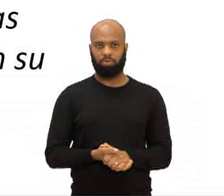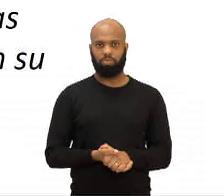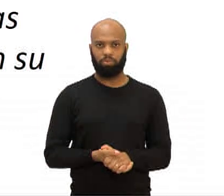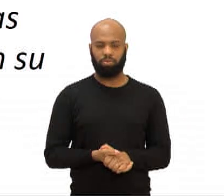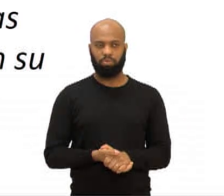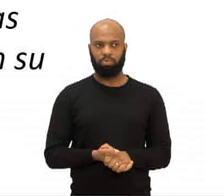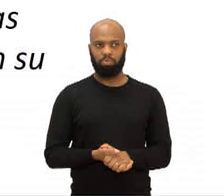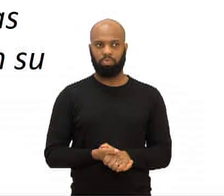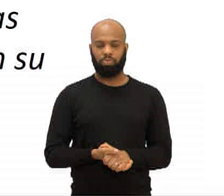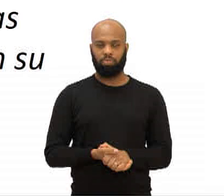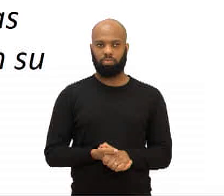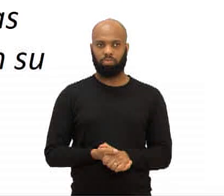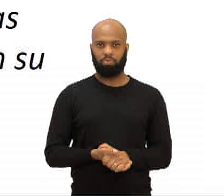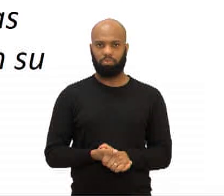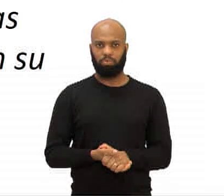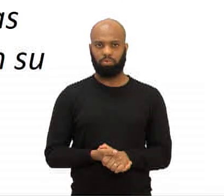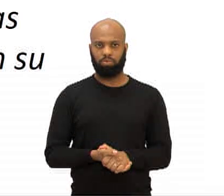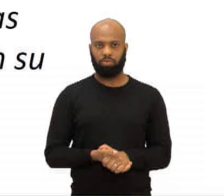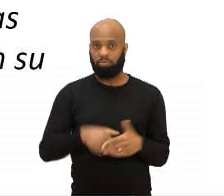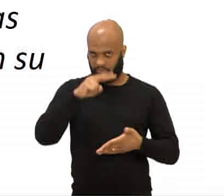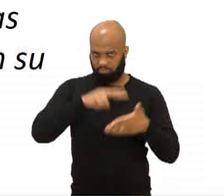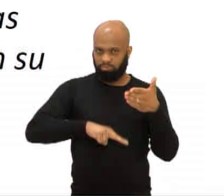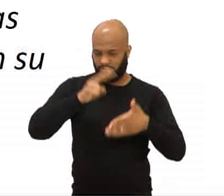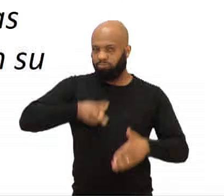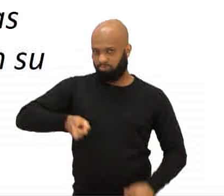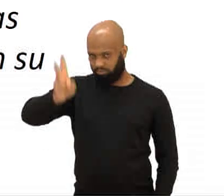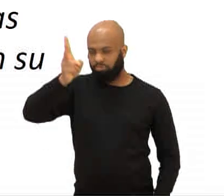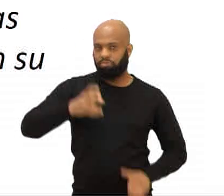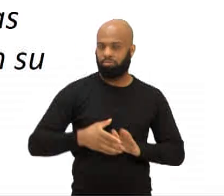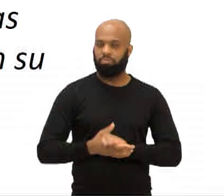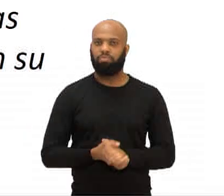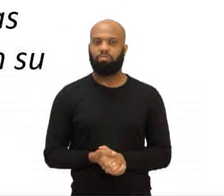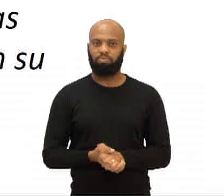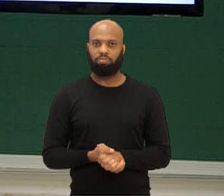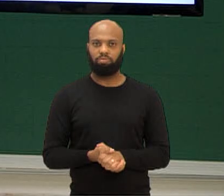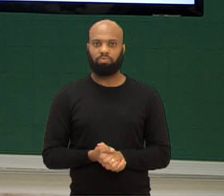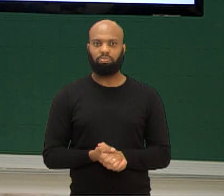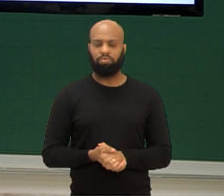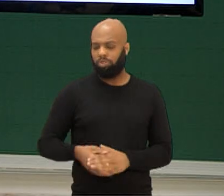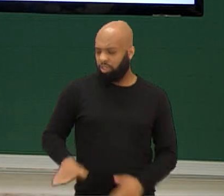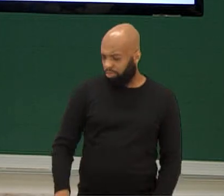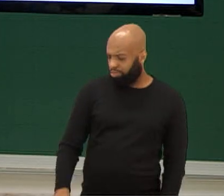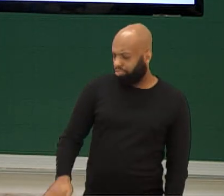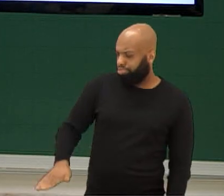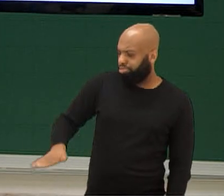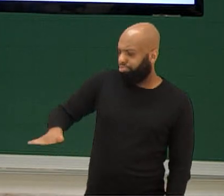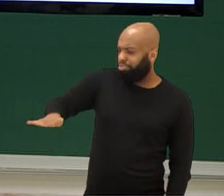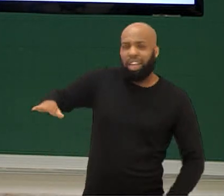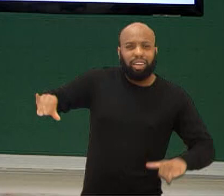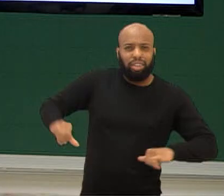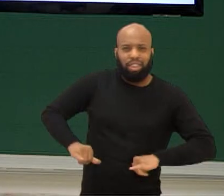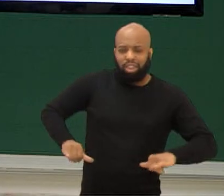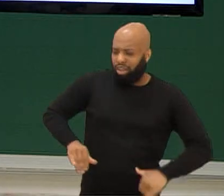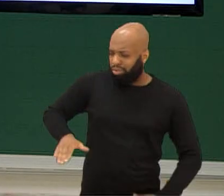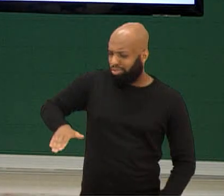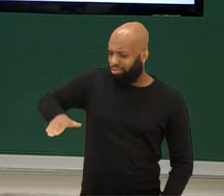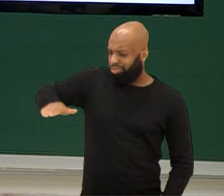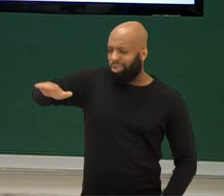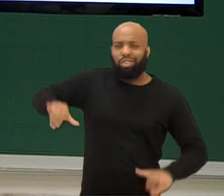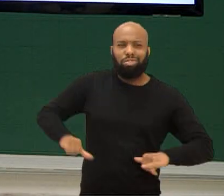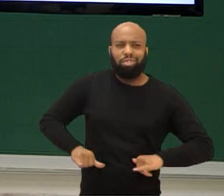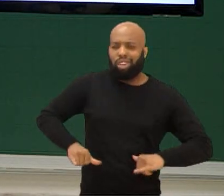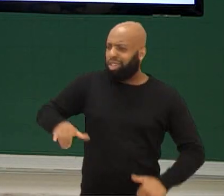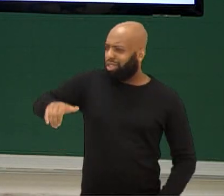a causa de várias enfermidades que padeceu. Então, desde muito pequena, ela sofreu muito, ela suportou